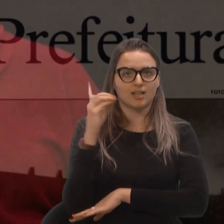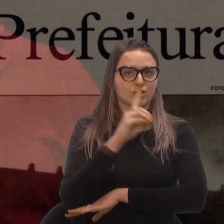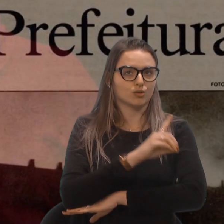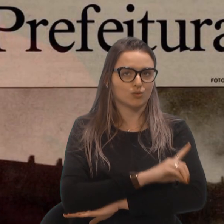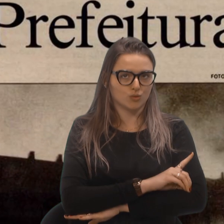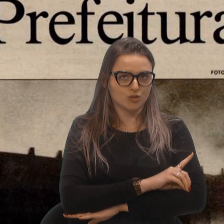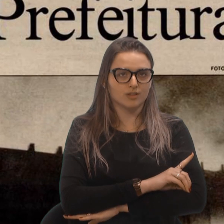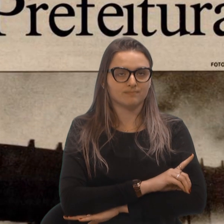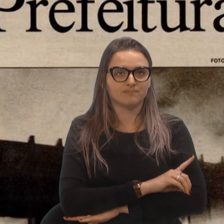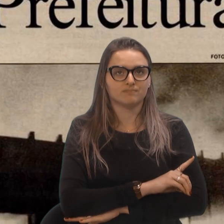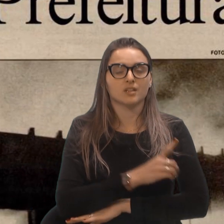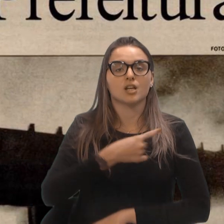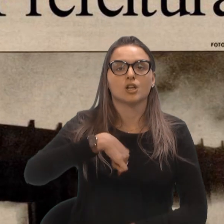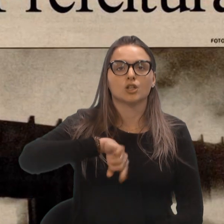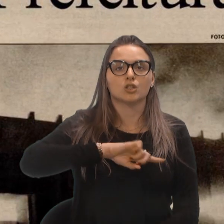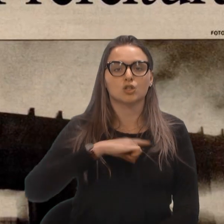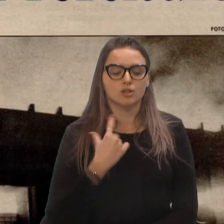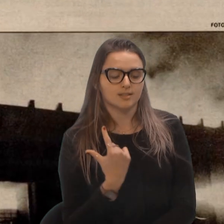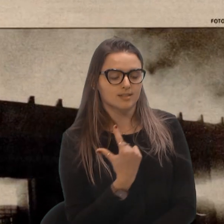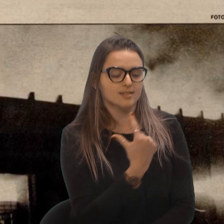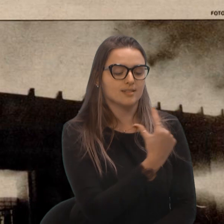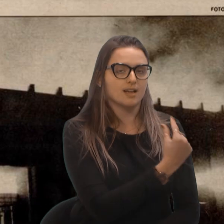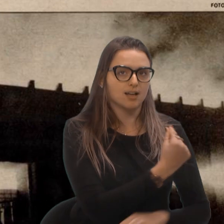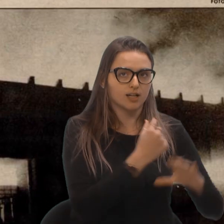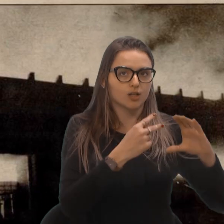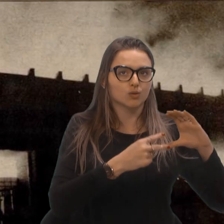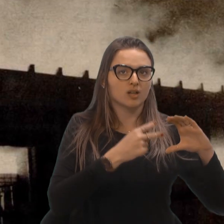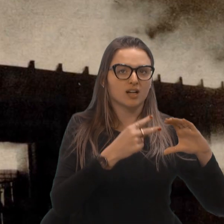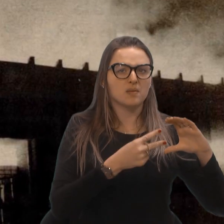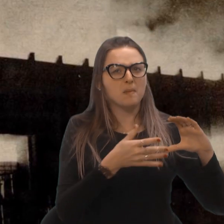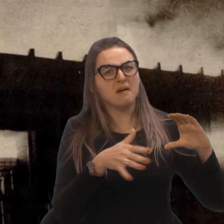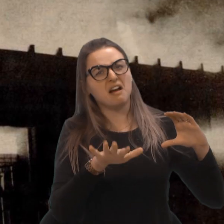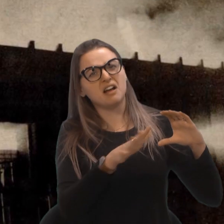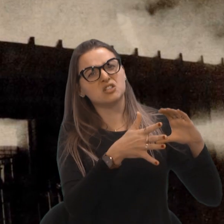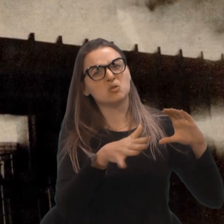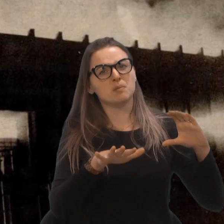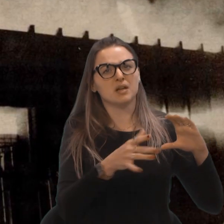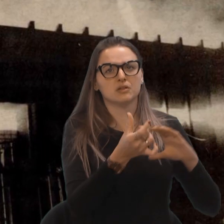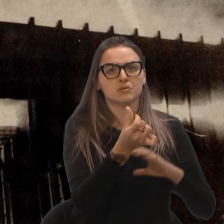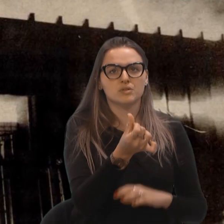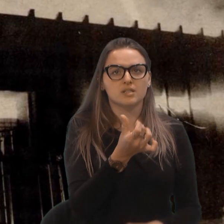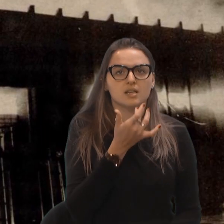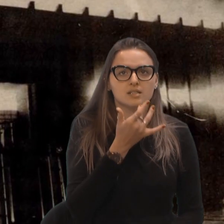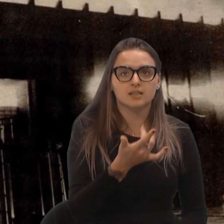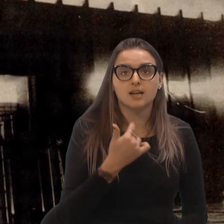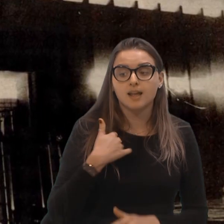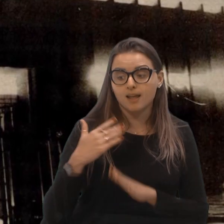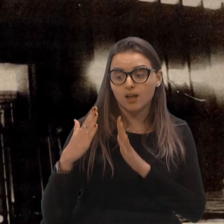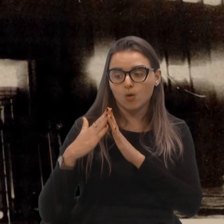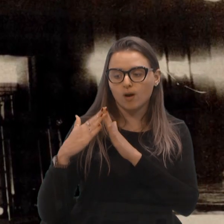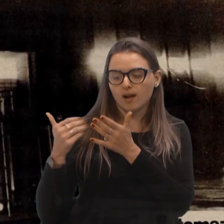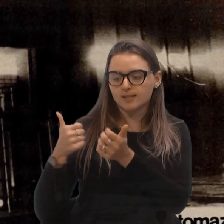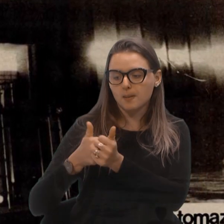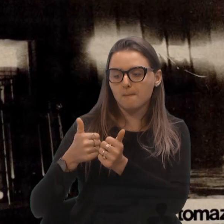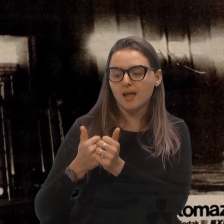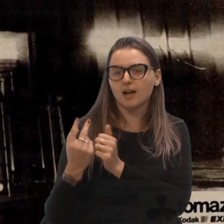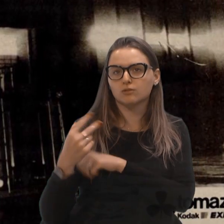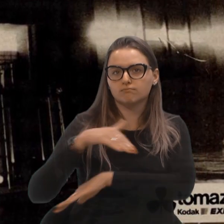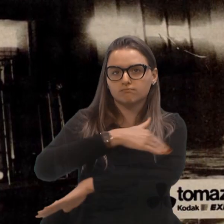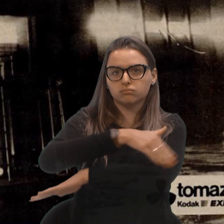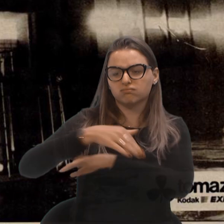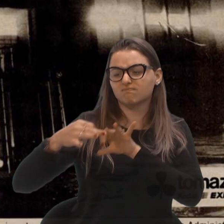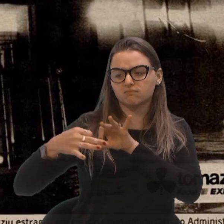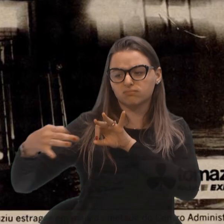dia. A gente saiu da Câmara em torno das 18 horas e eu morava próximo,